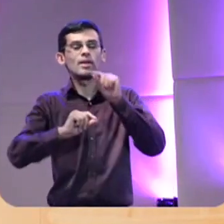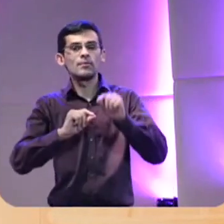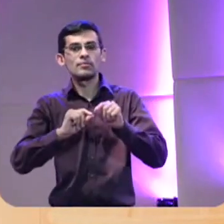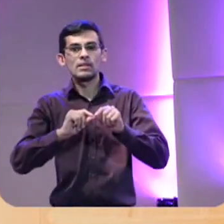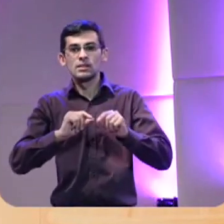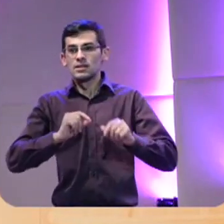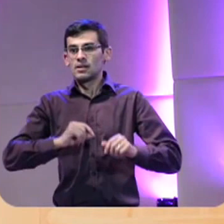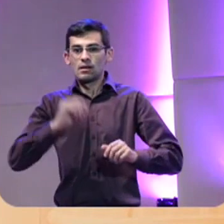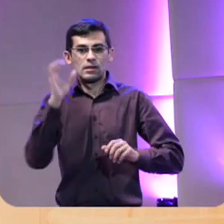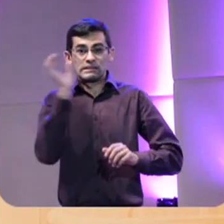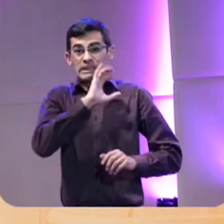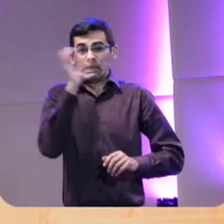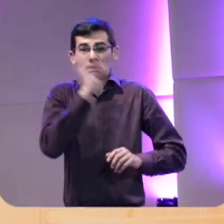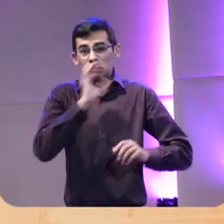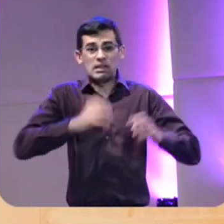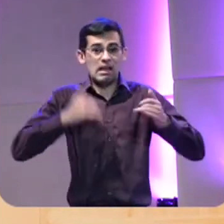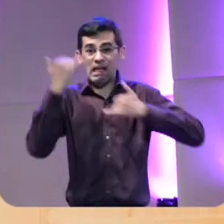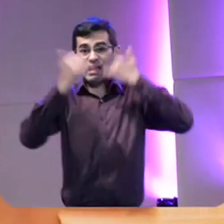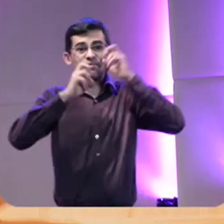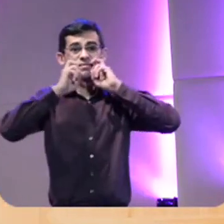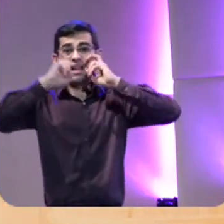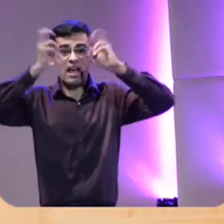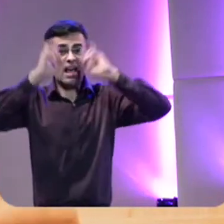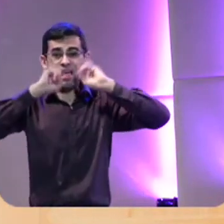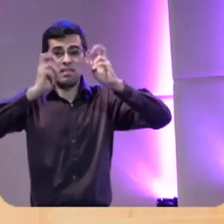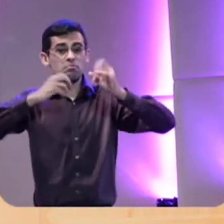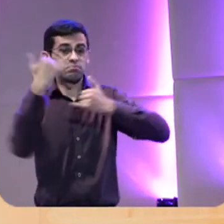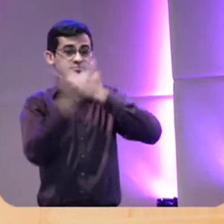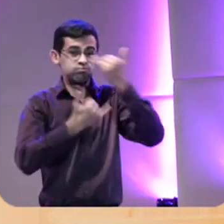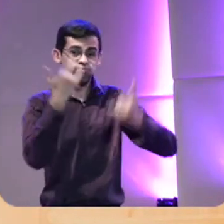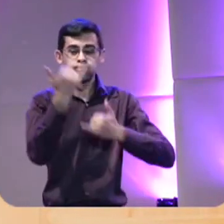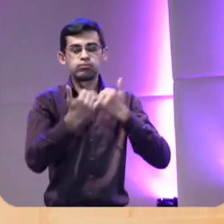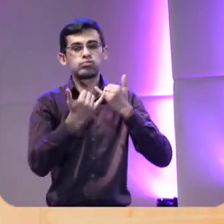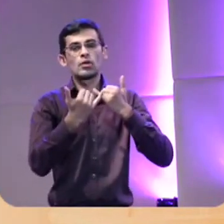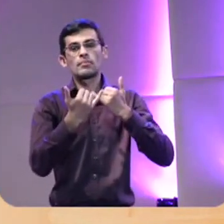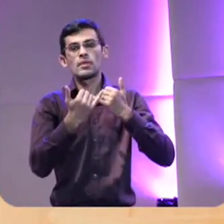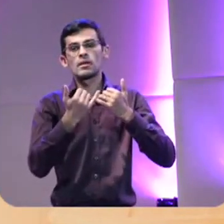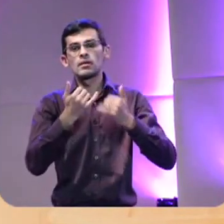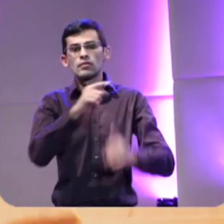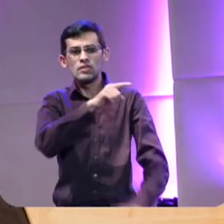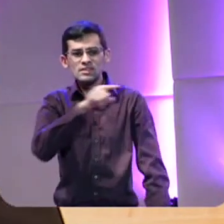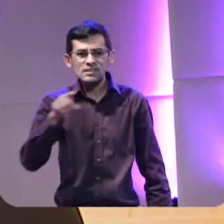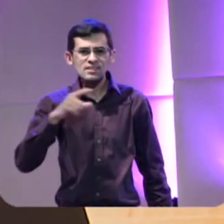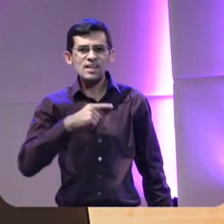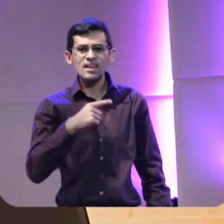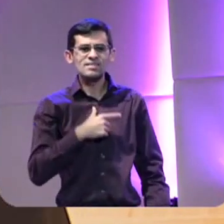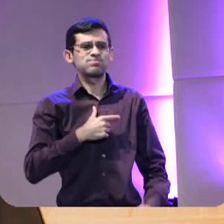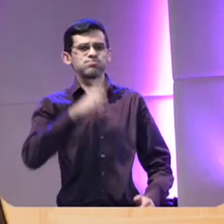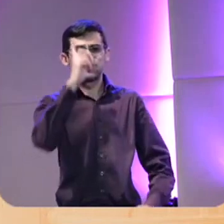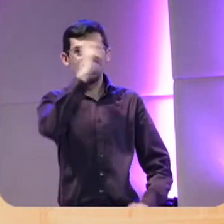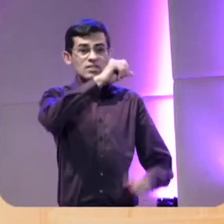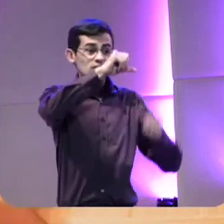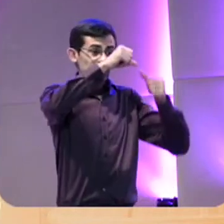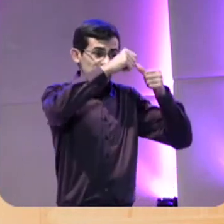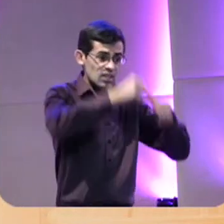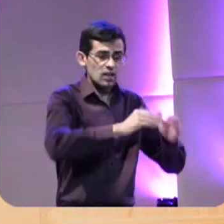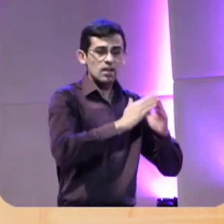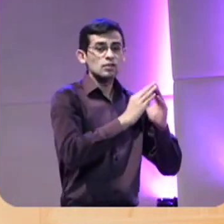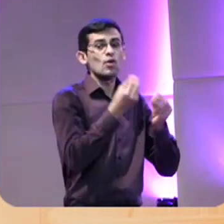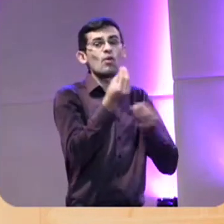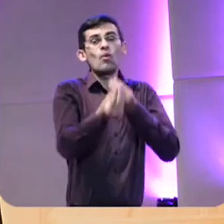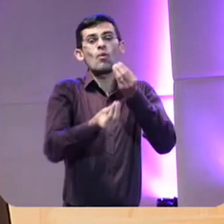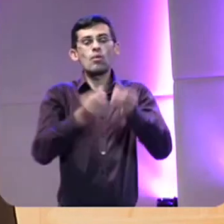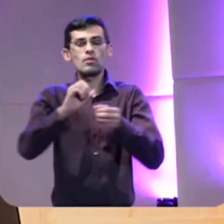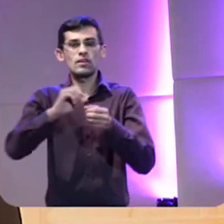estava elétrico, eu ouvia, né, elétrico mesmo. Vocês estão uma pilha aqui. E aí, como é que a